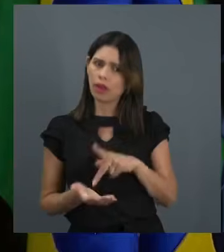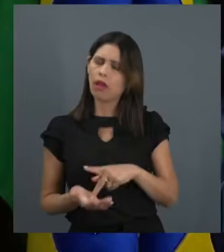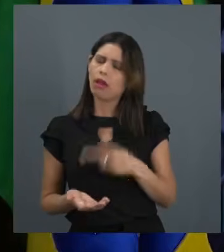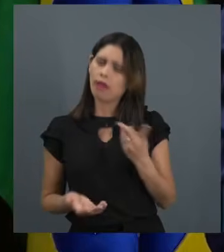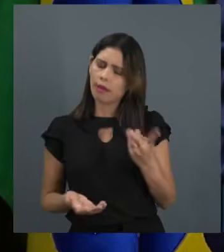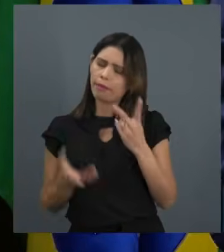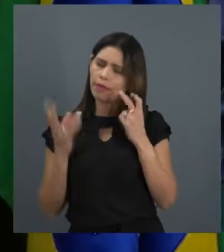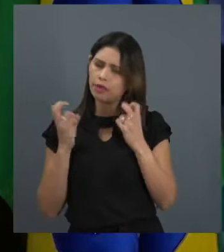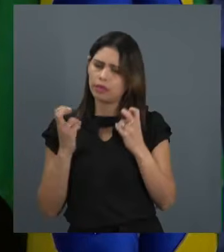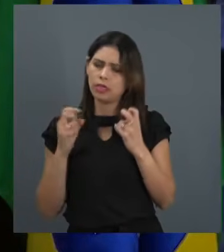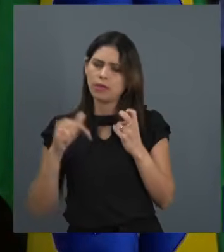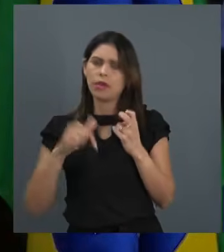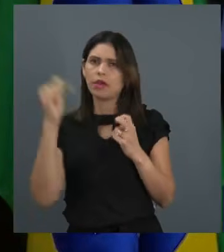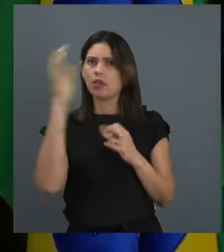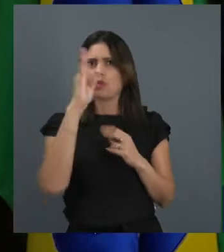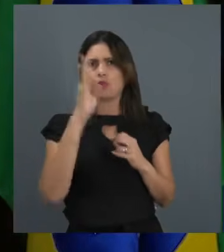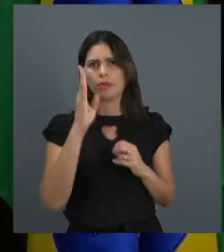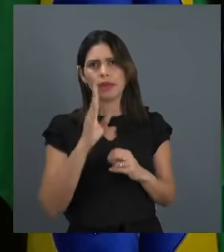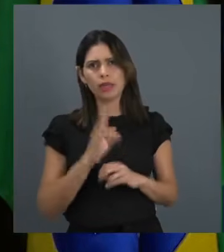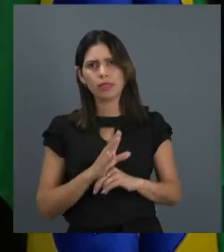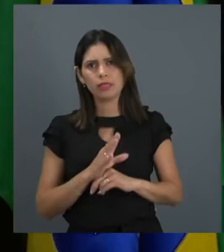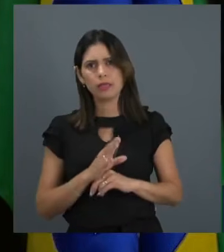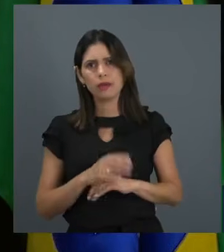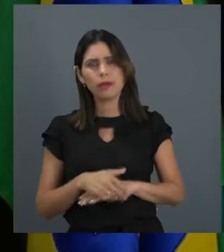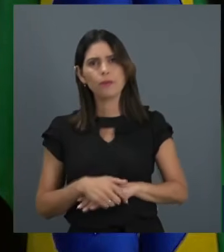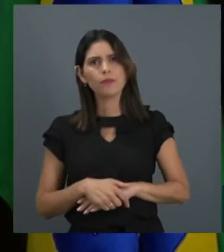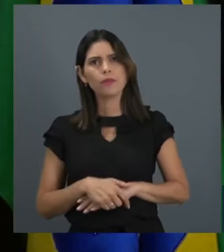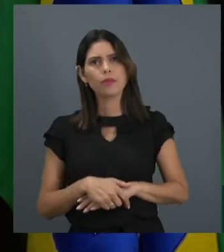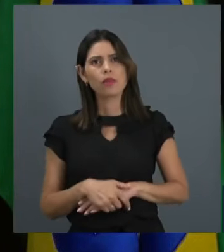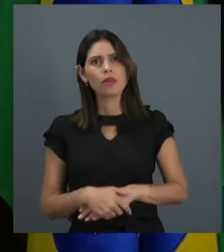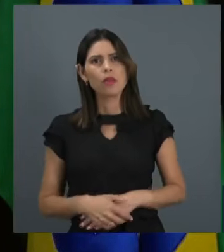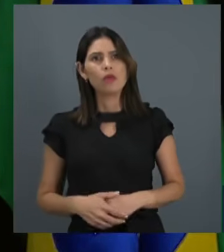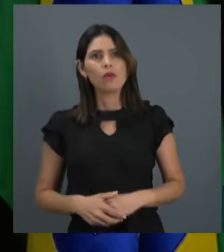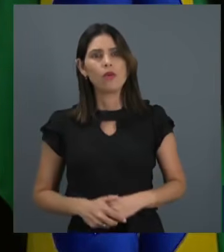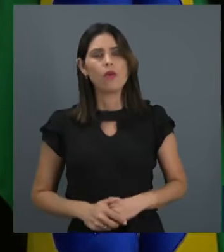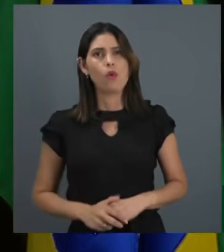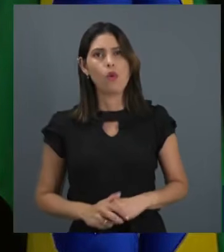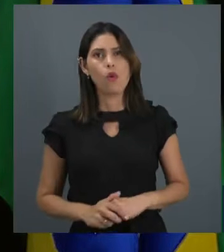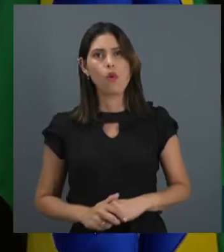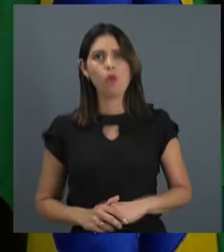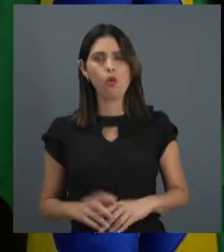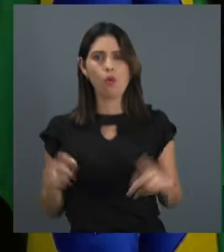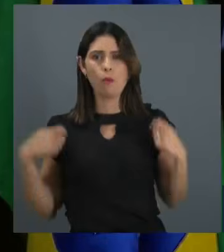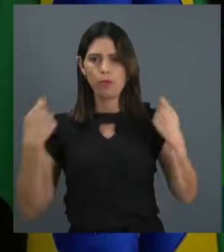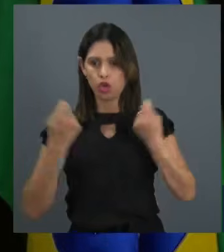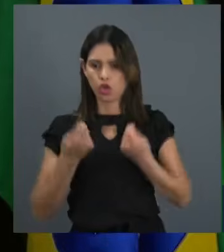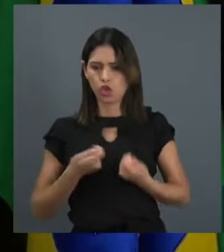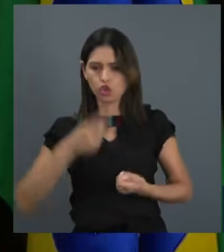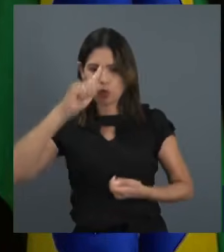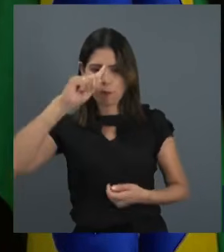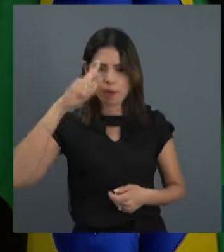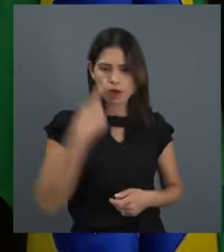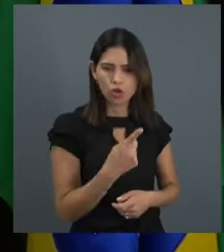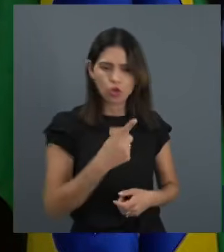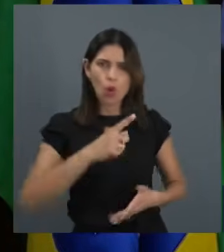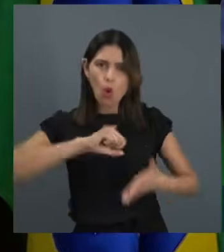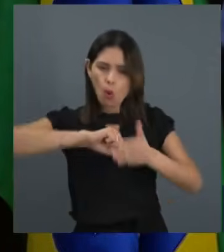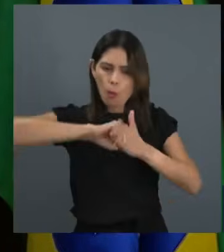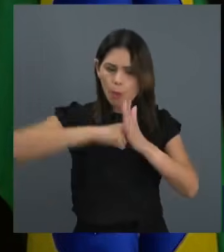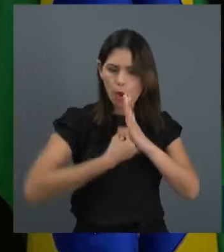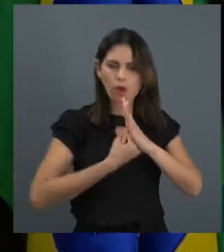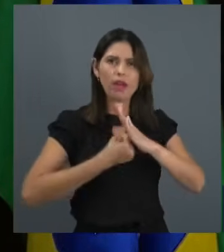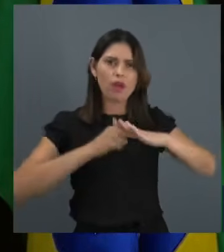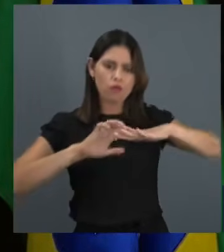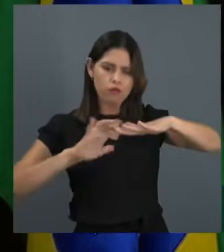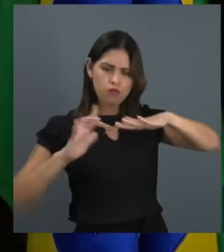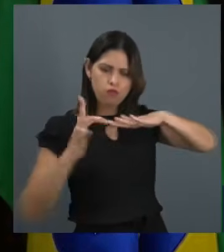Brasil. O ministro decretou o bloqueio imediato de todas as redes sociais do seu